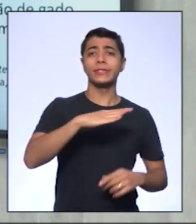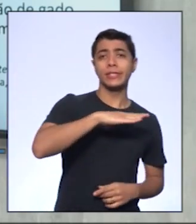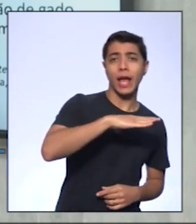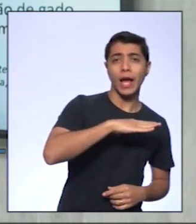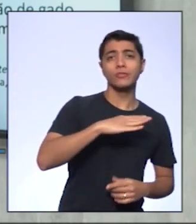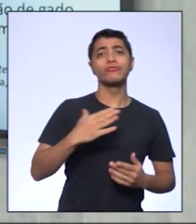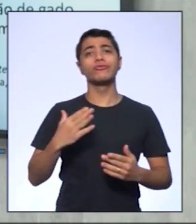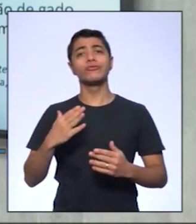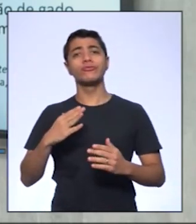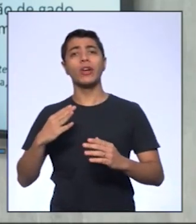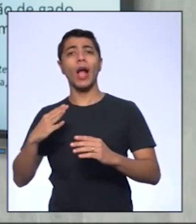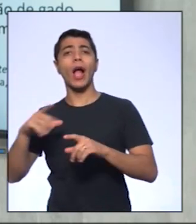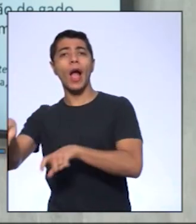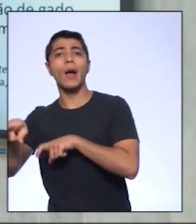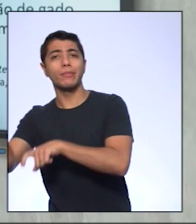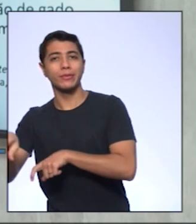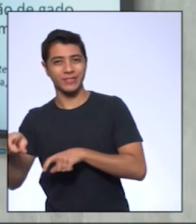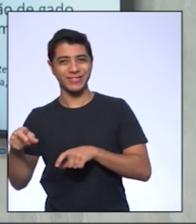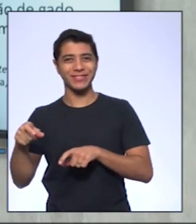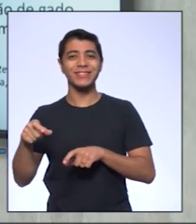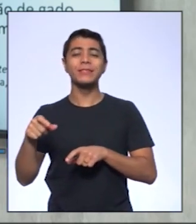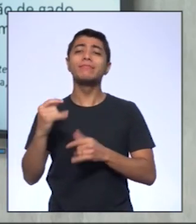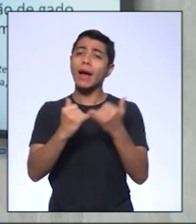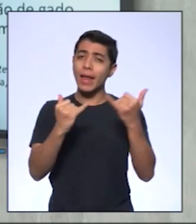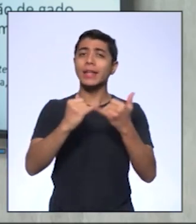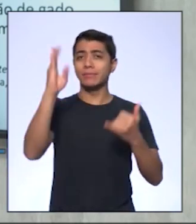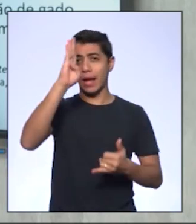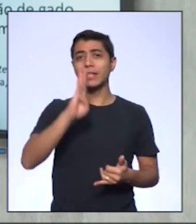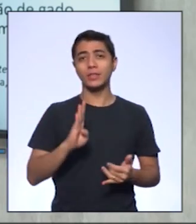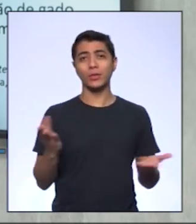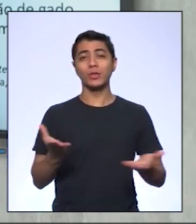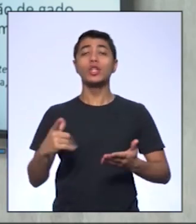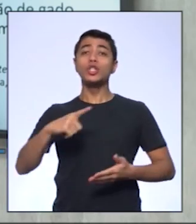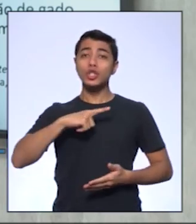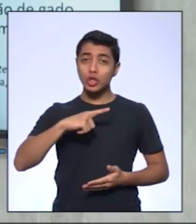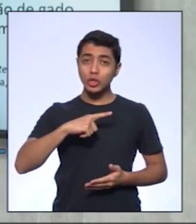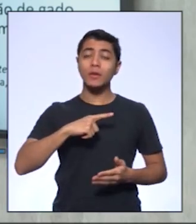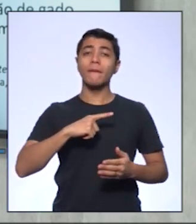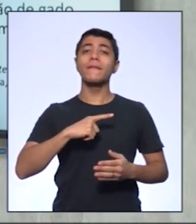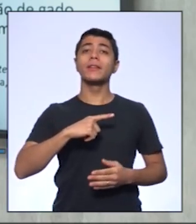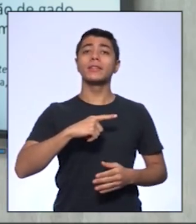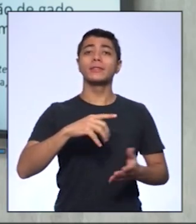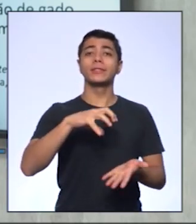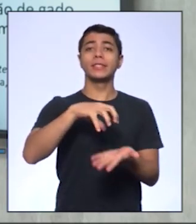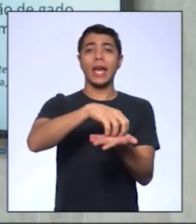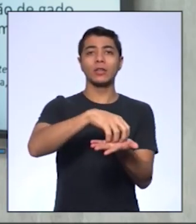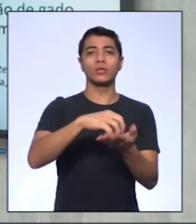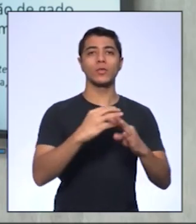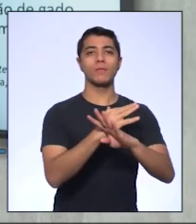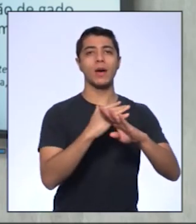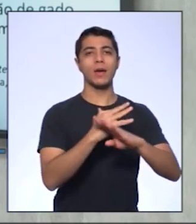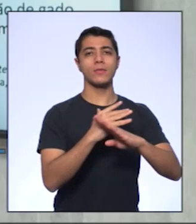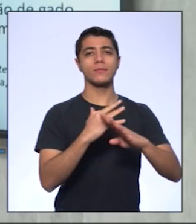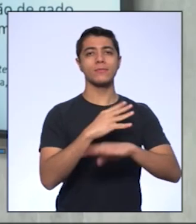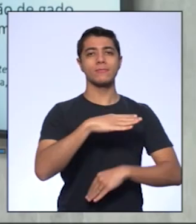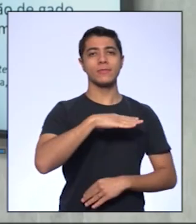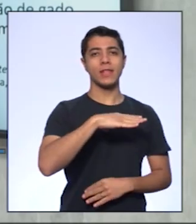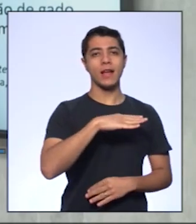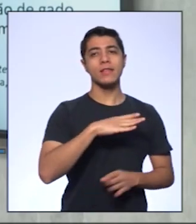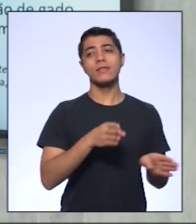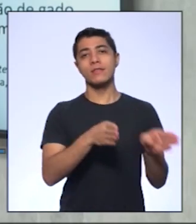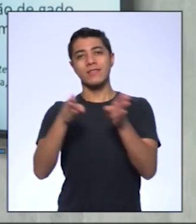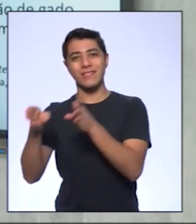vende. Então, nós temos os centros urbanos e a gente tem essa tecnologia aplicada no mundo rural. Fez sentido ou